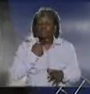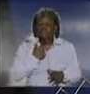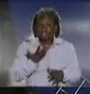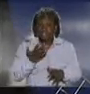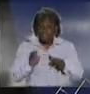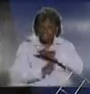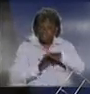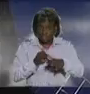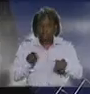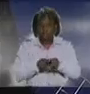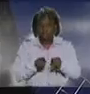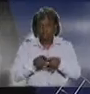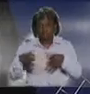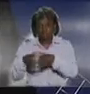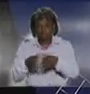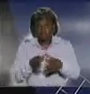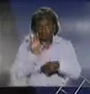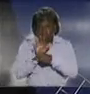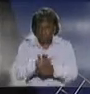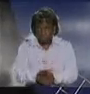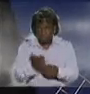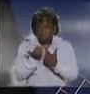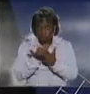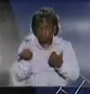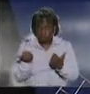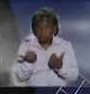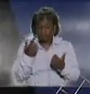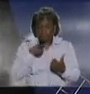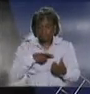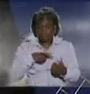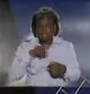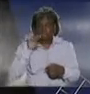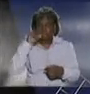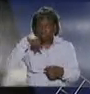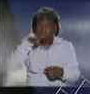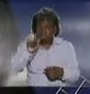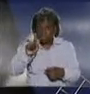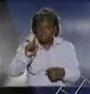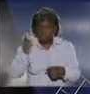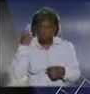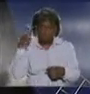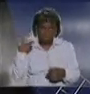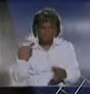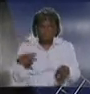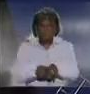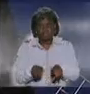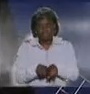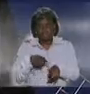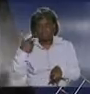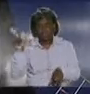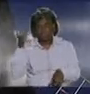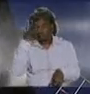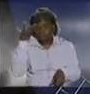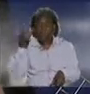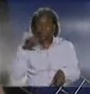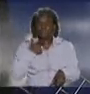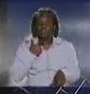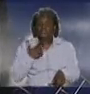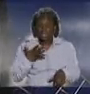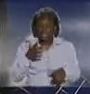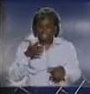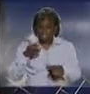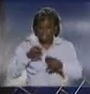né, as instituições que os apoiam, vão se dividir desde o empreendimento social, então a gente está falando das ONGs tradicionais, né, ou daquele empreendedor que